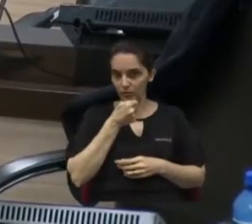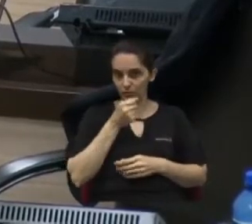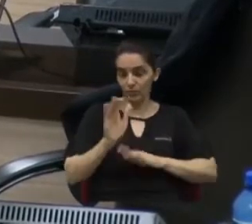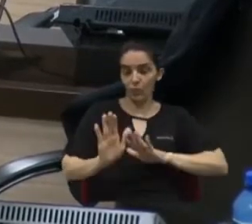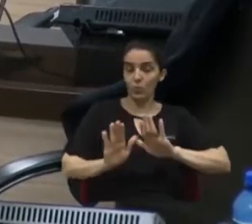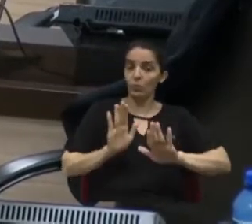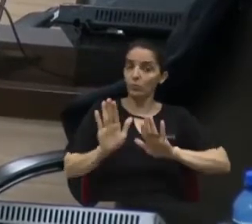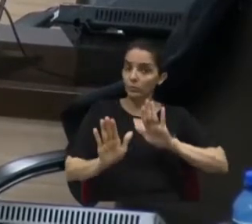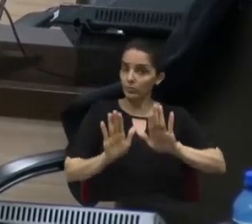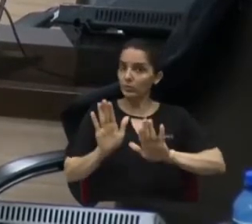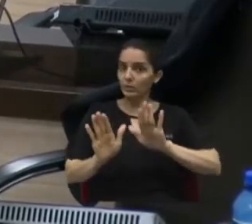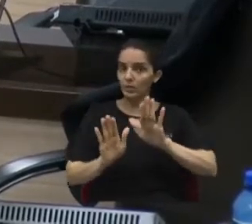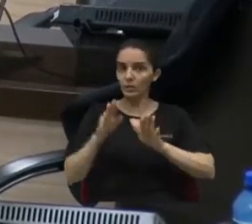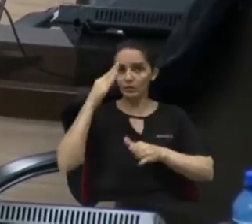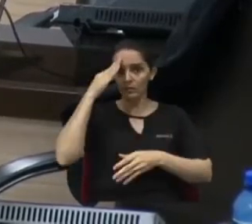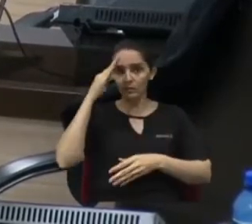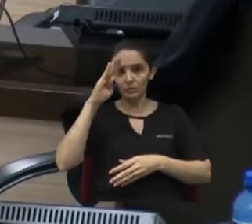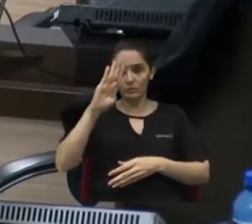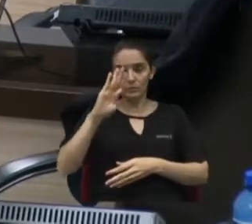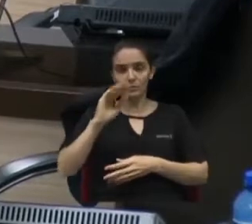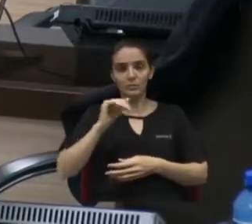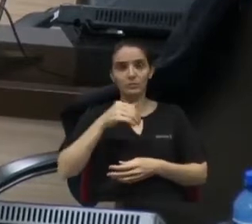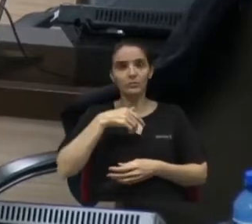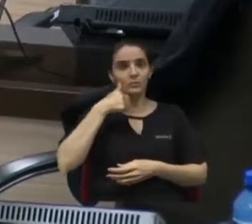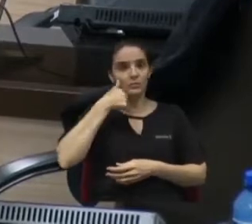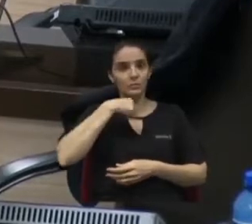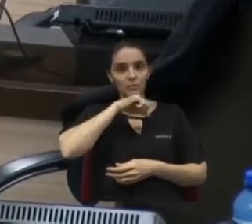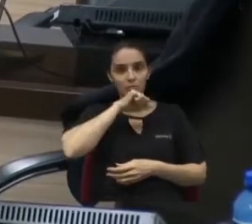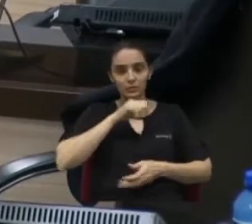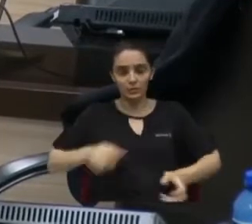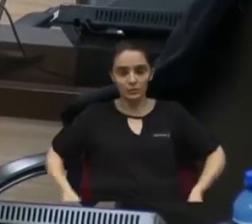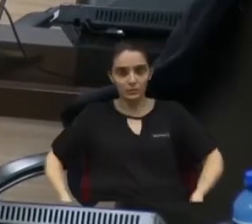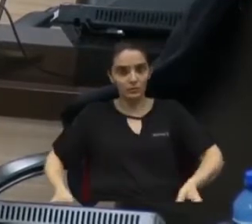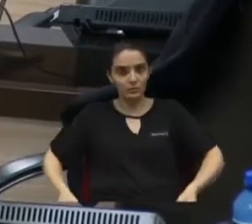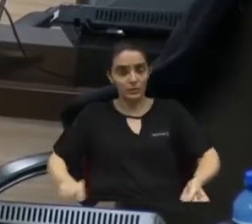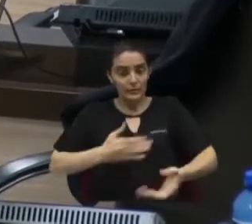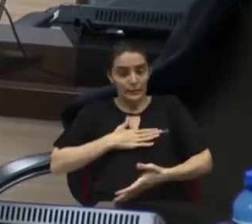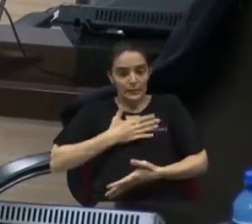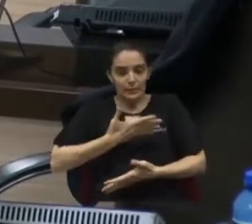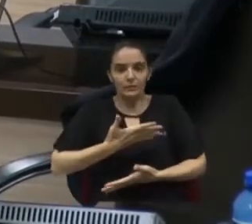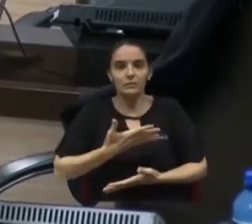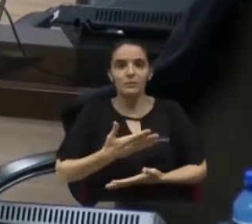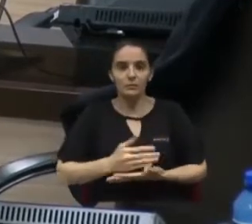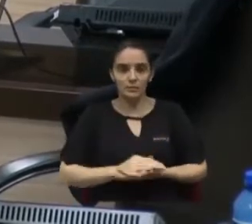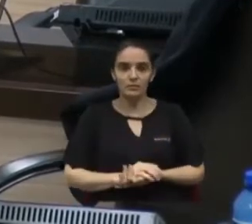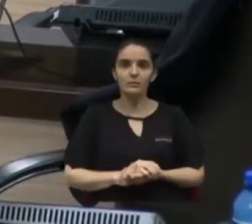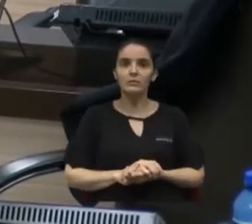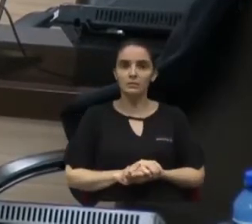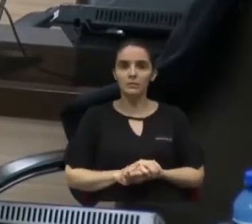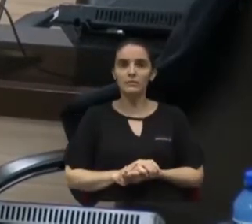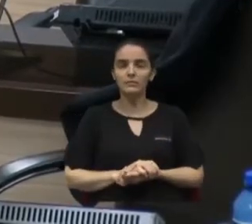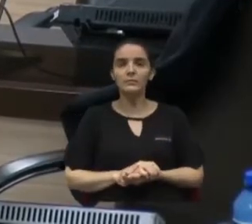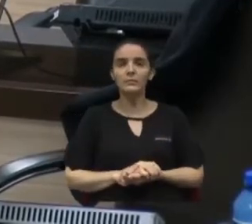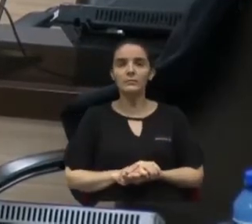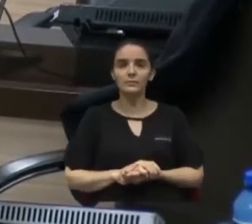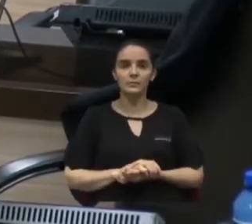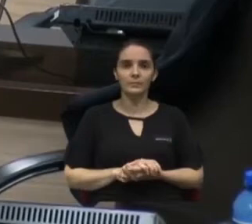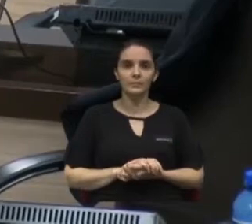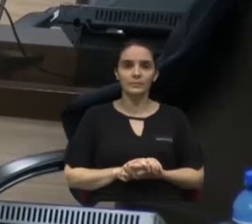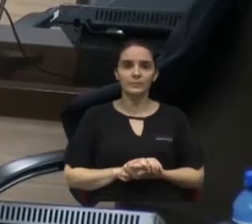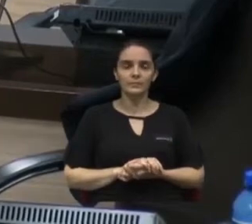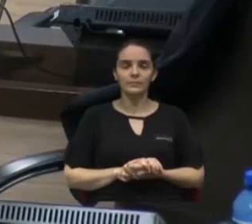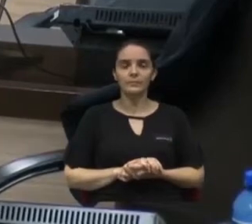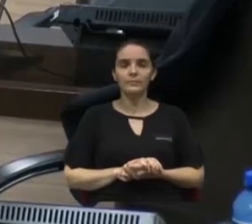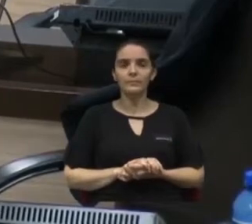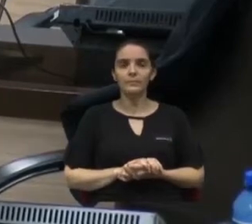muita cautela, principalmente com a minha mãe, sendo cadeirante, estando muito assustada, estando meio fora do ar, que foi a expressão que eu utilizei, porque ela estava